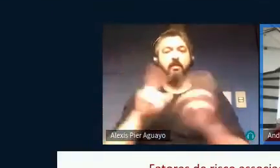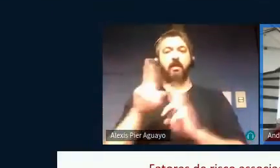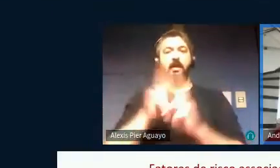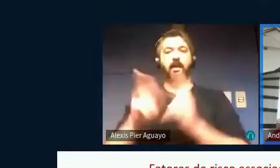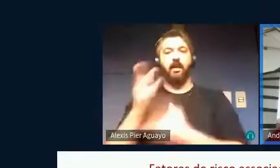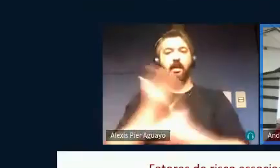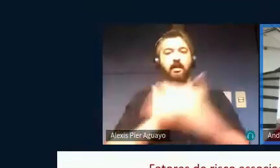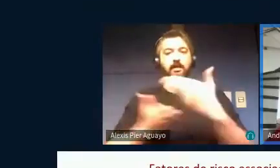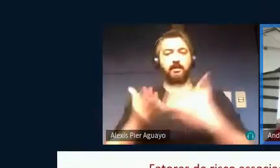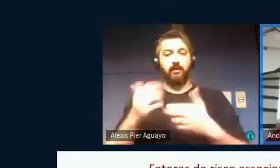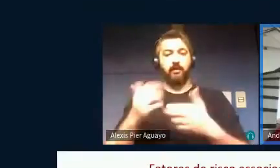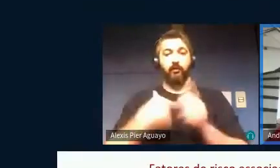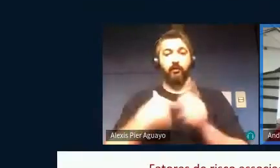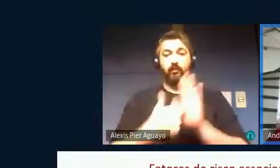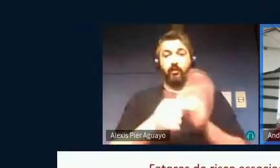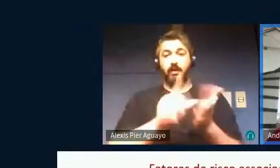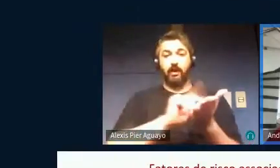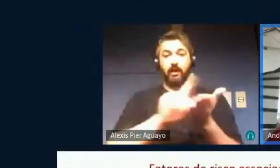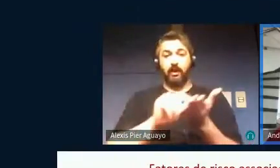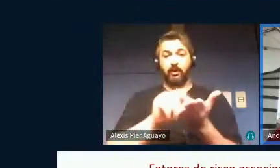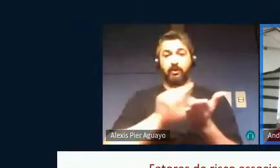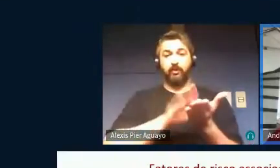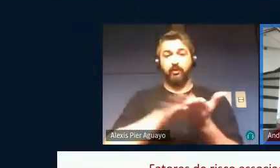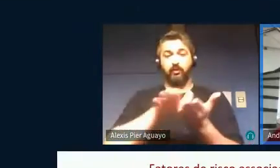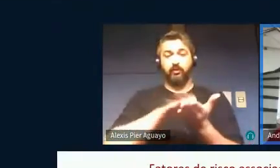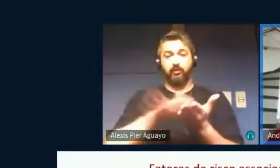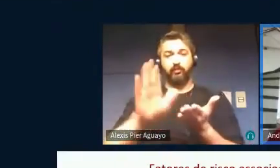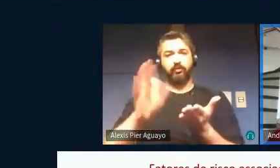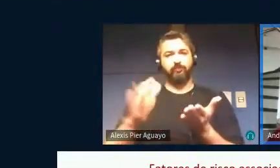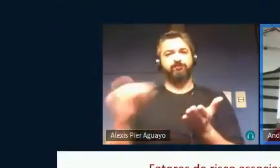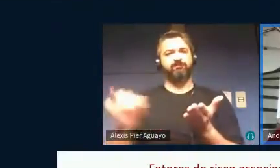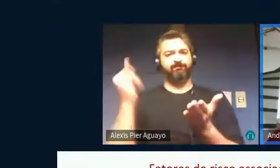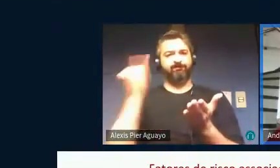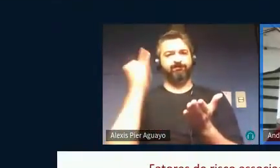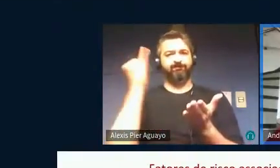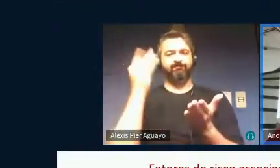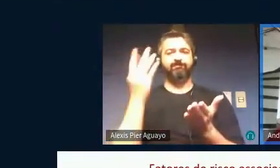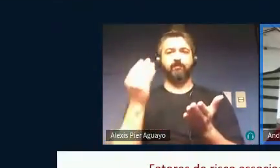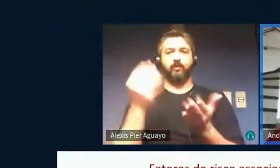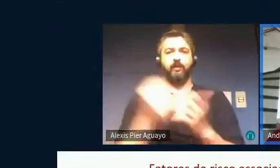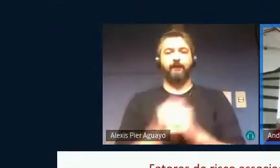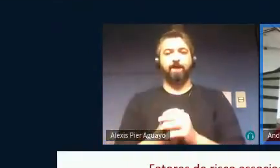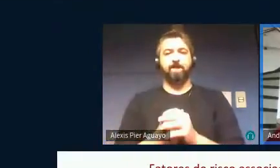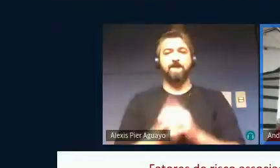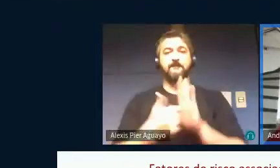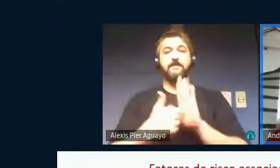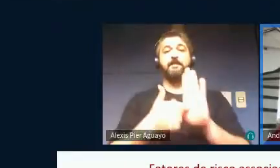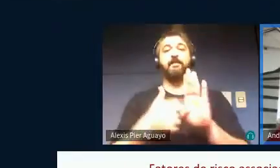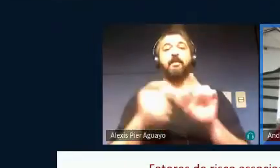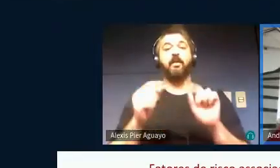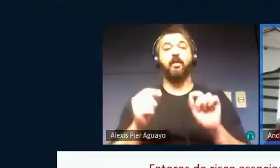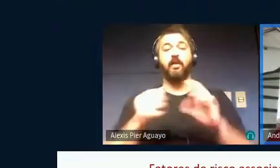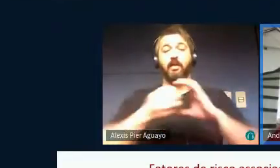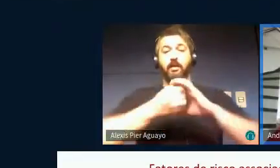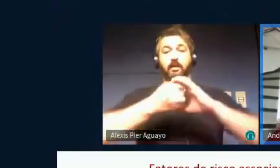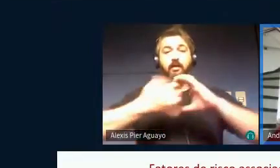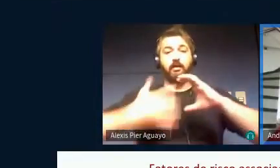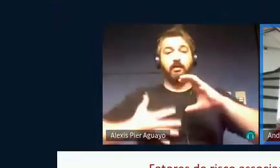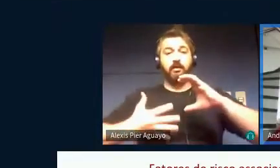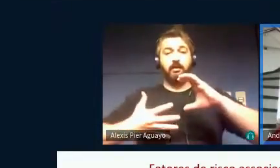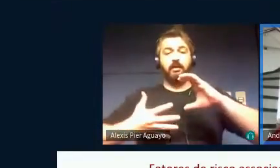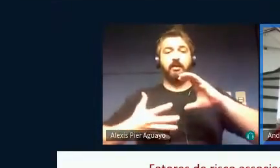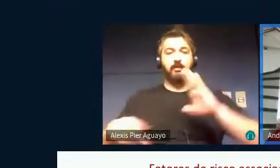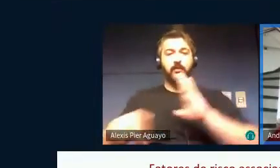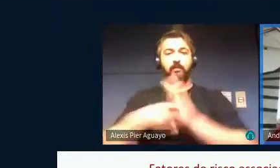algumas publicações bastante importantes e, obviamente, muito recentes, né, mostrando as características clínicas